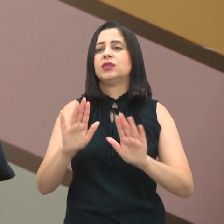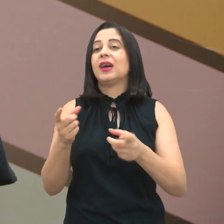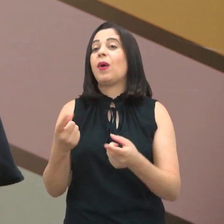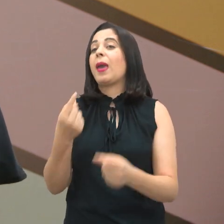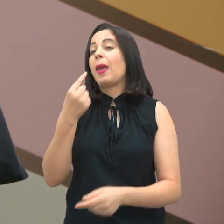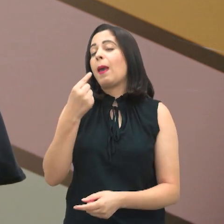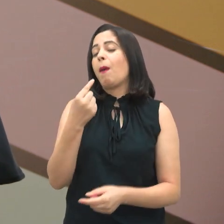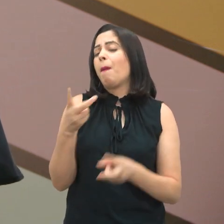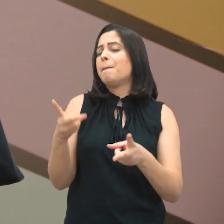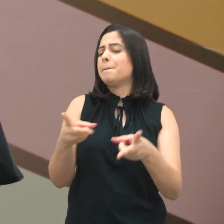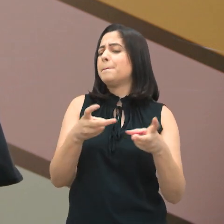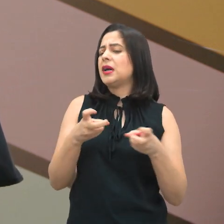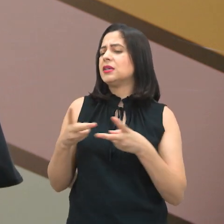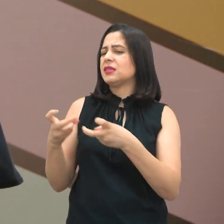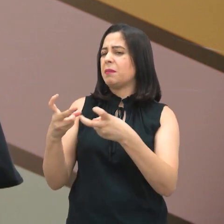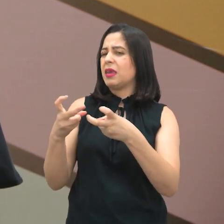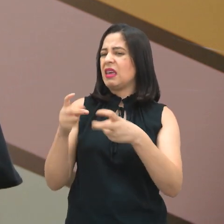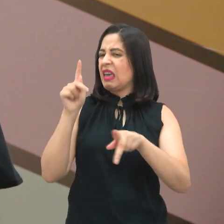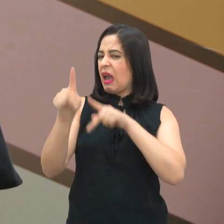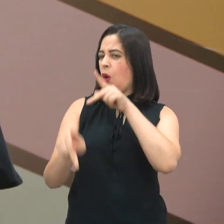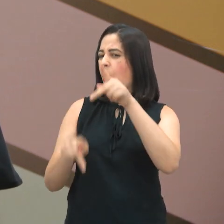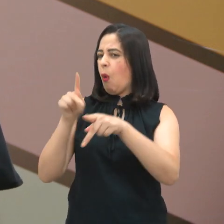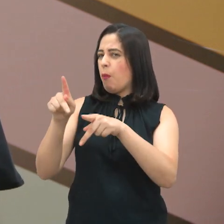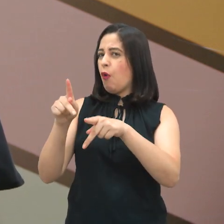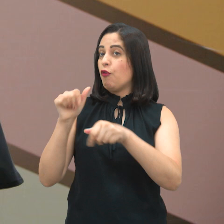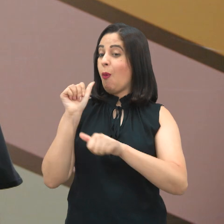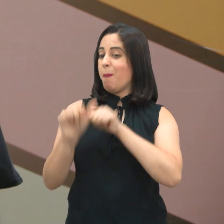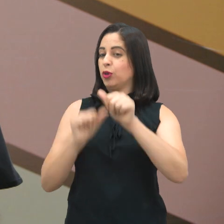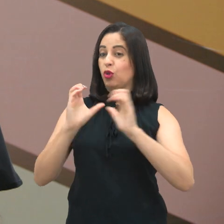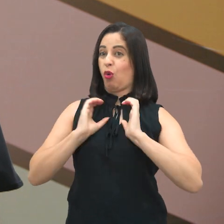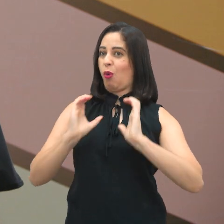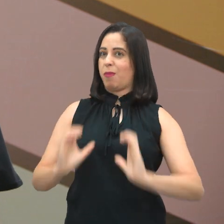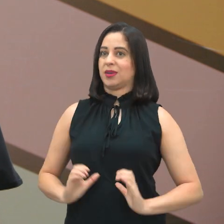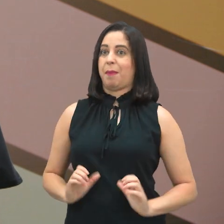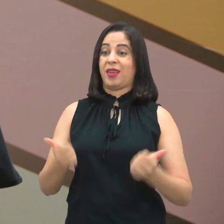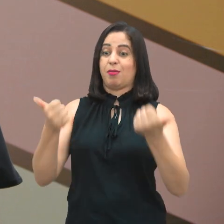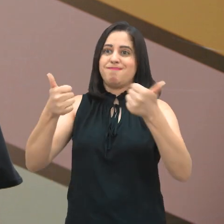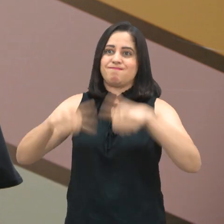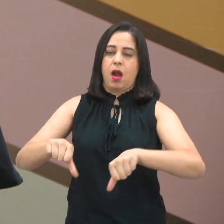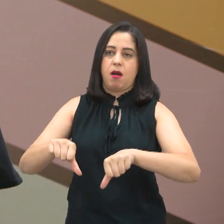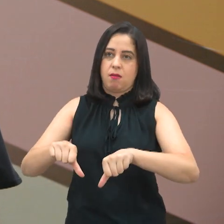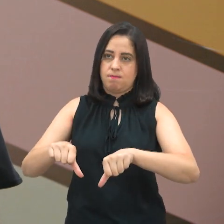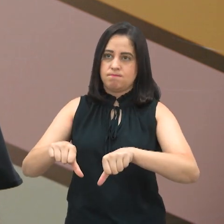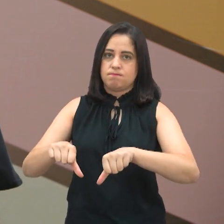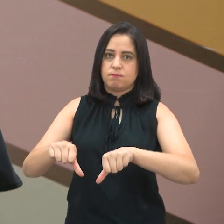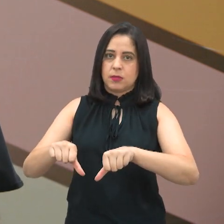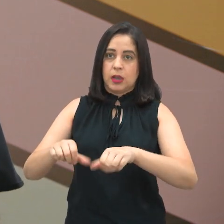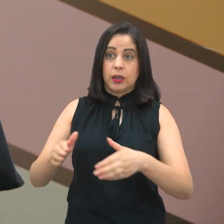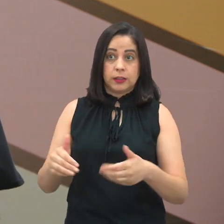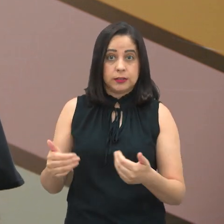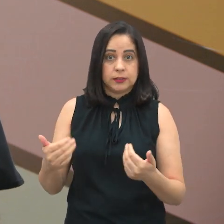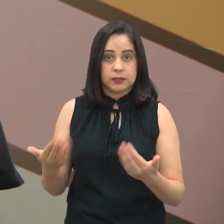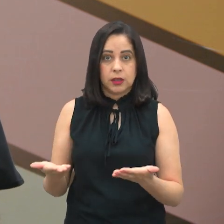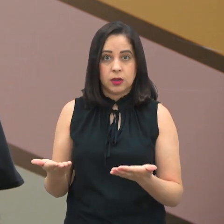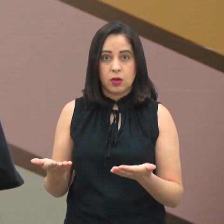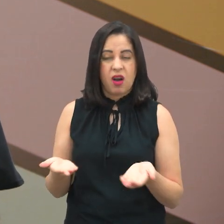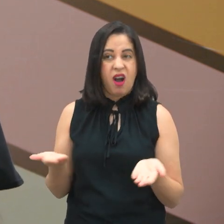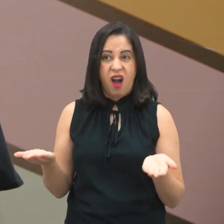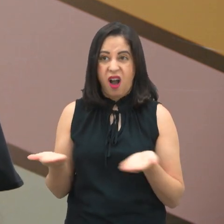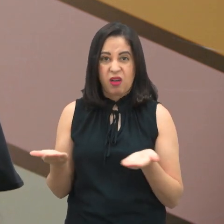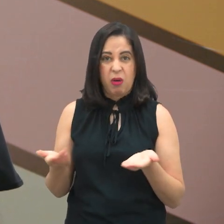perfil de comportamento da população também mudou e mudou para pior, né? A gente vê hoje